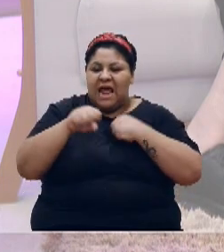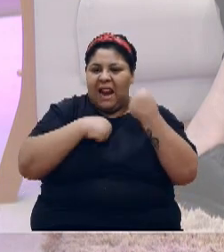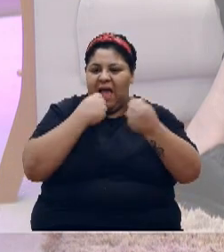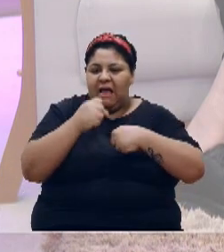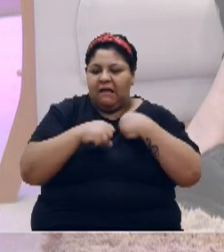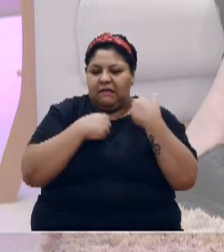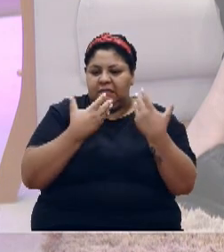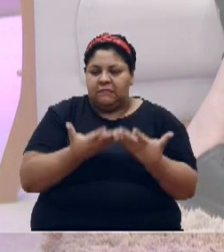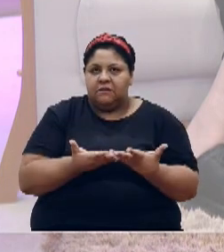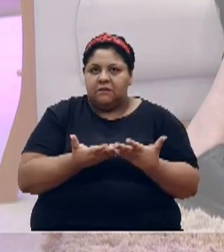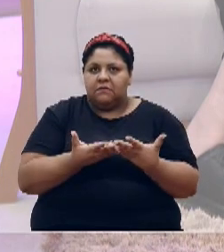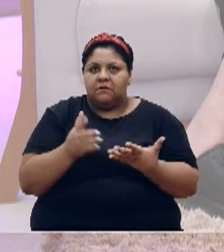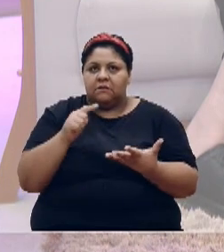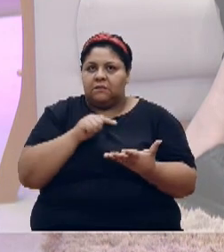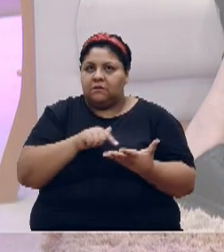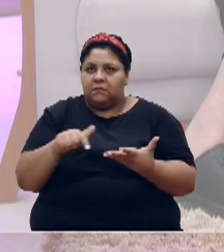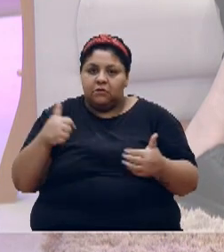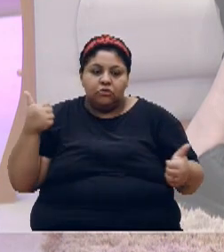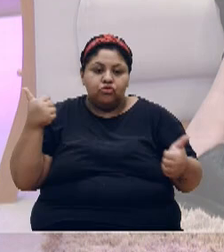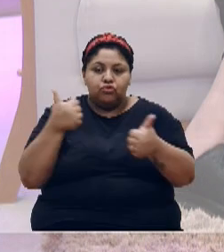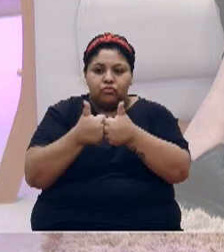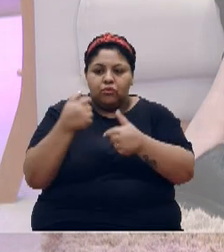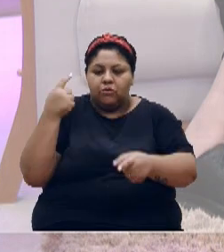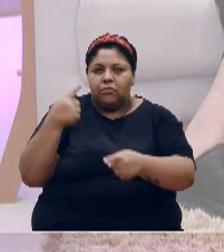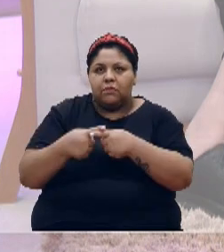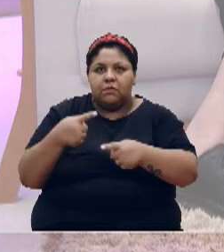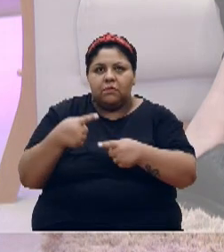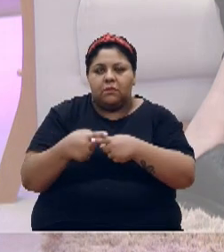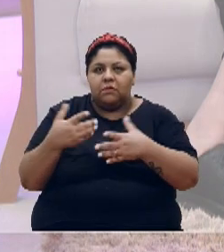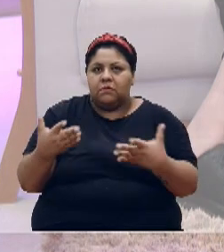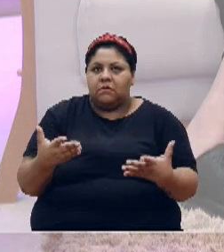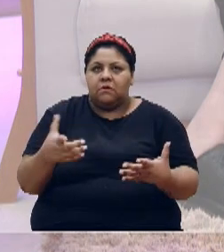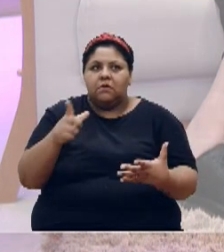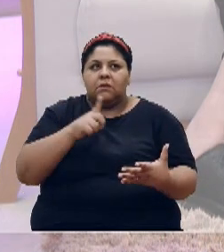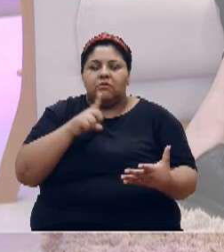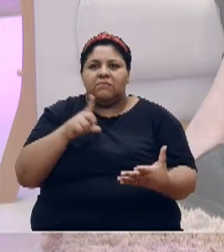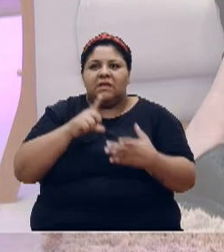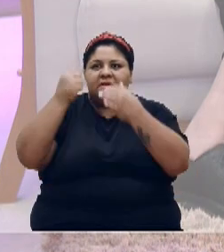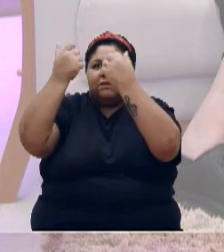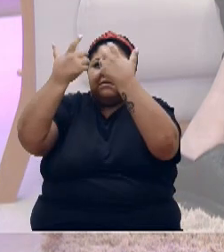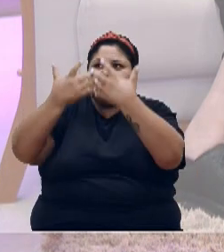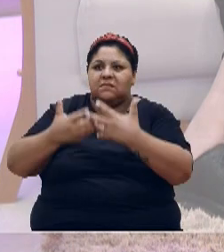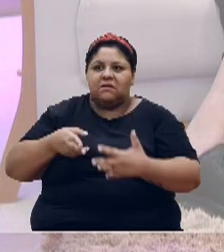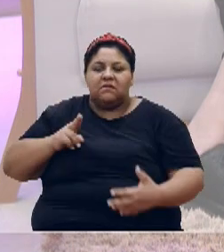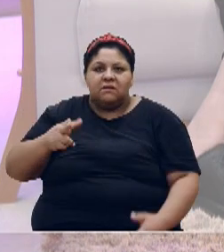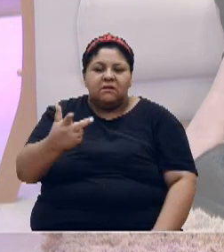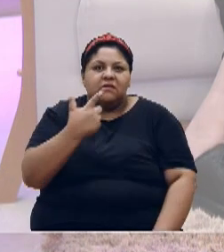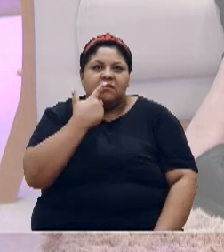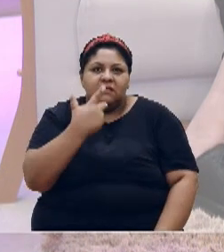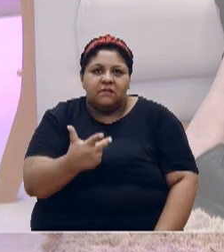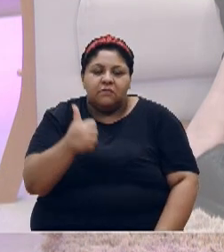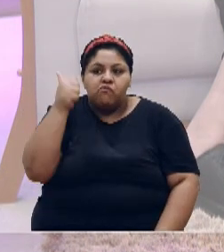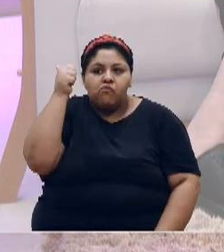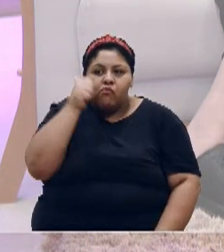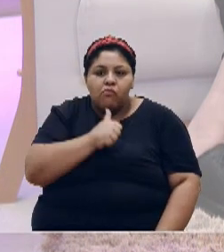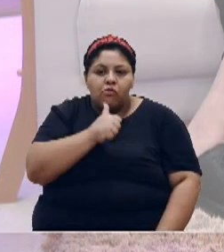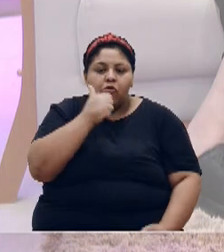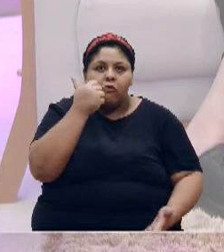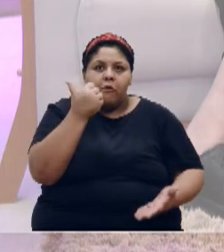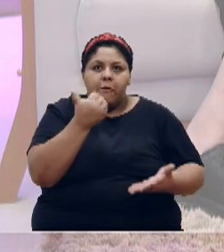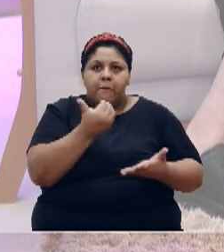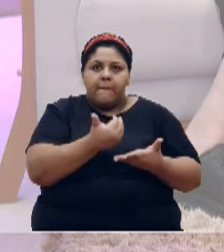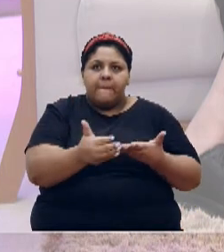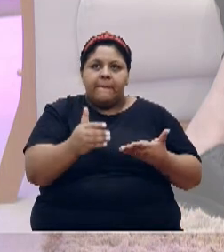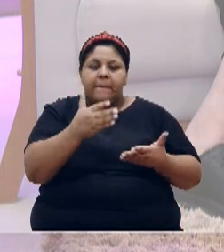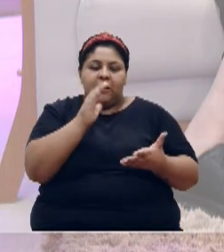ela é uma coisa que ela vai andar junto com a gente, porque não tem explicação. Eu sempre falo, uma mulher que perde um marido,